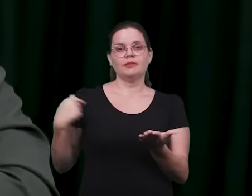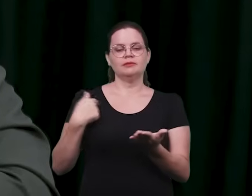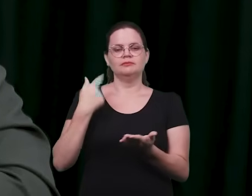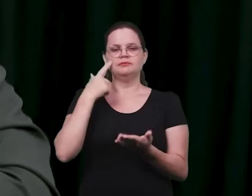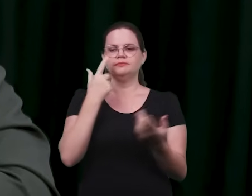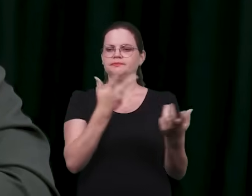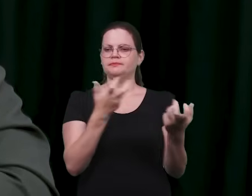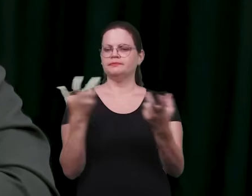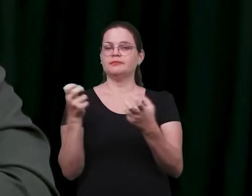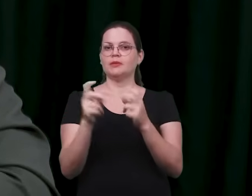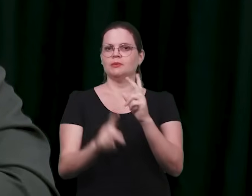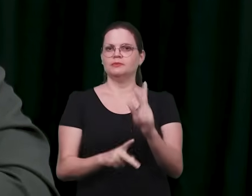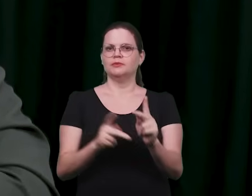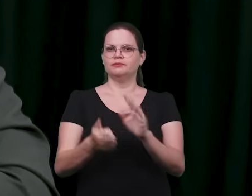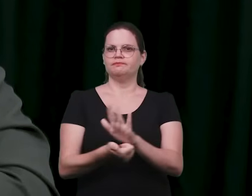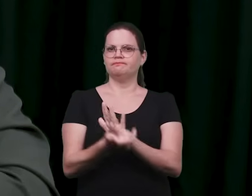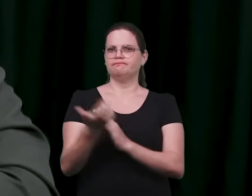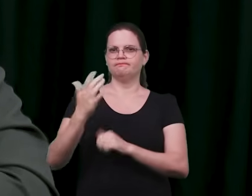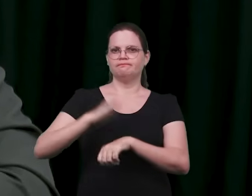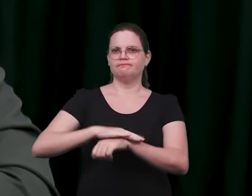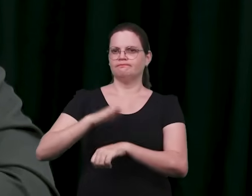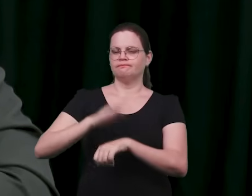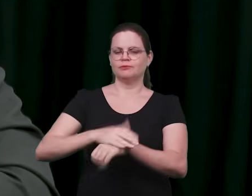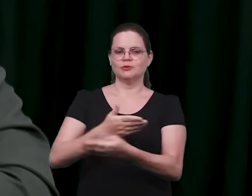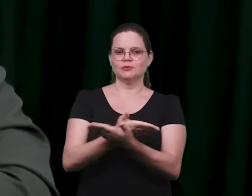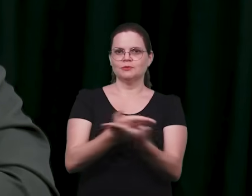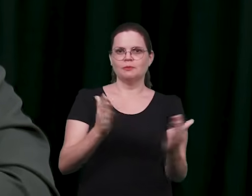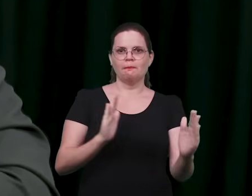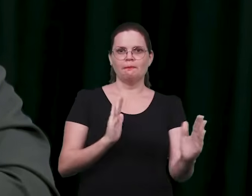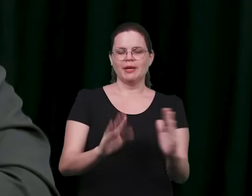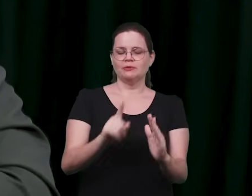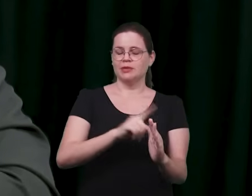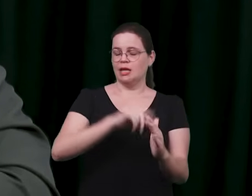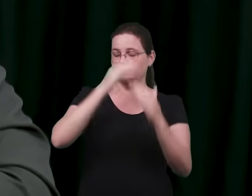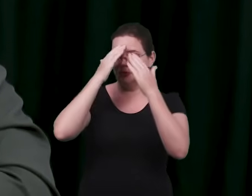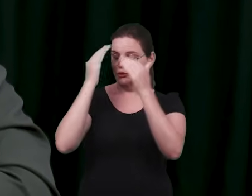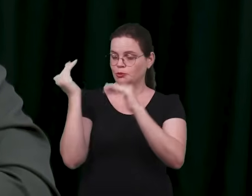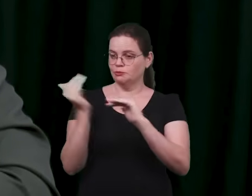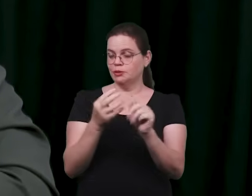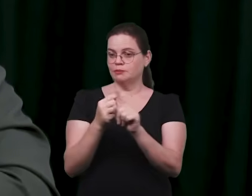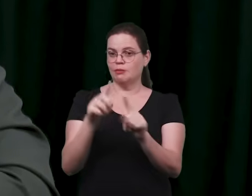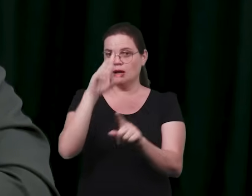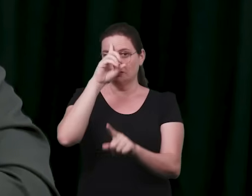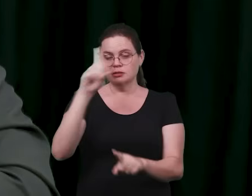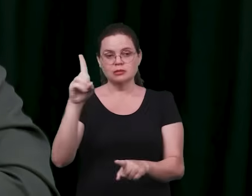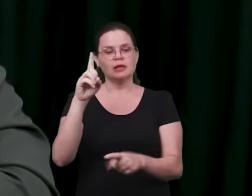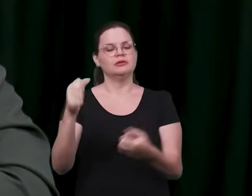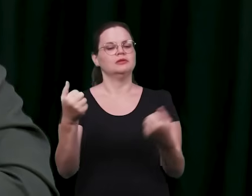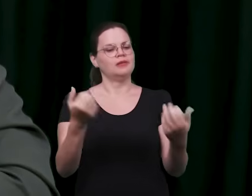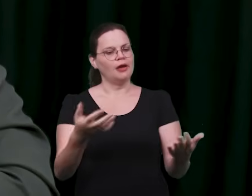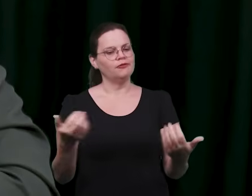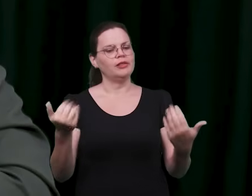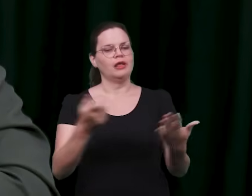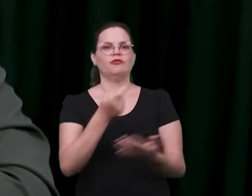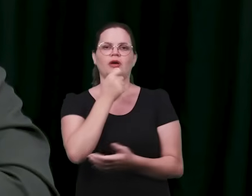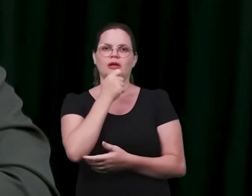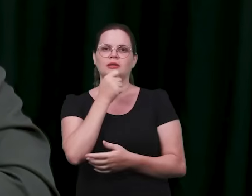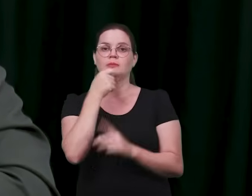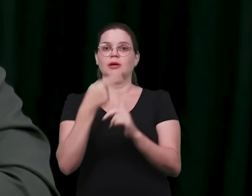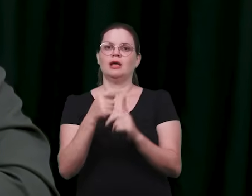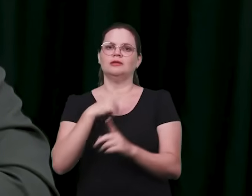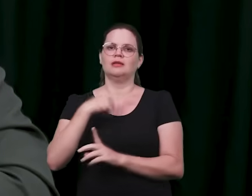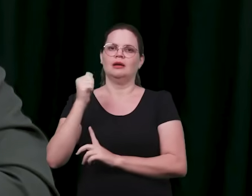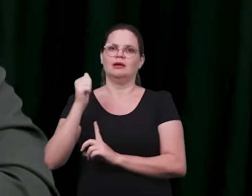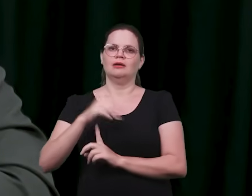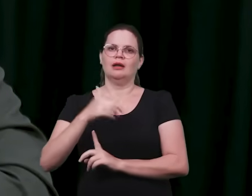povo que por diversas vezes foi tão desobediente, tendo tudo, mas Deus ainda, com esta